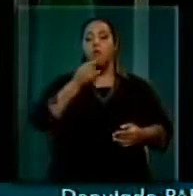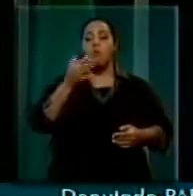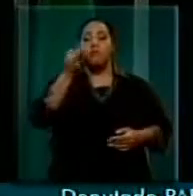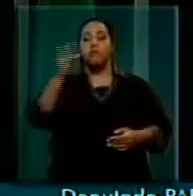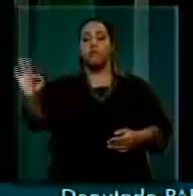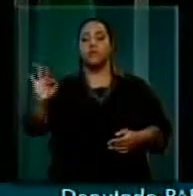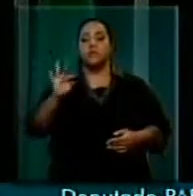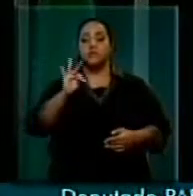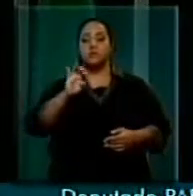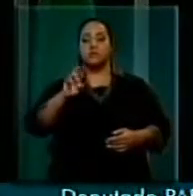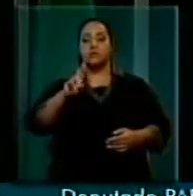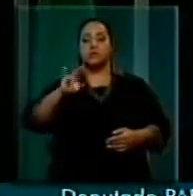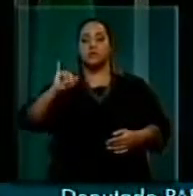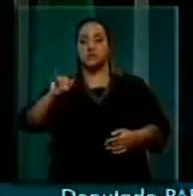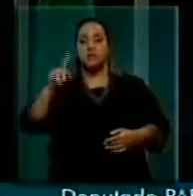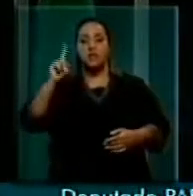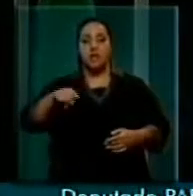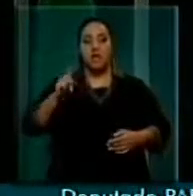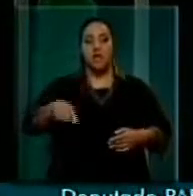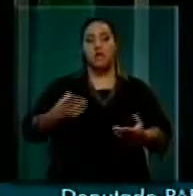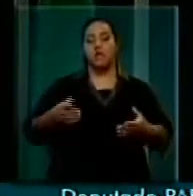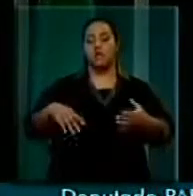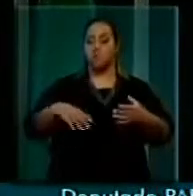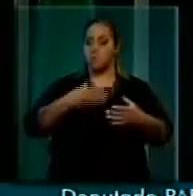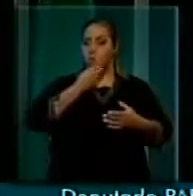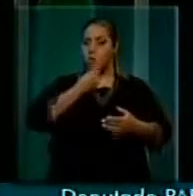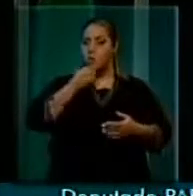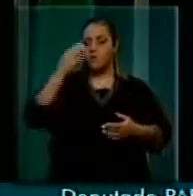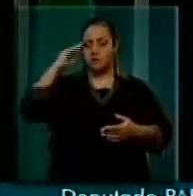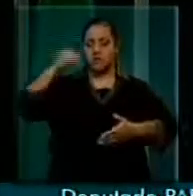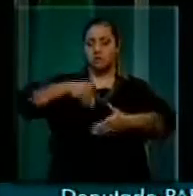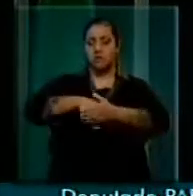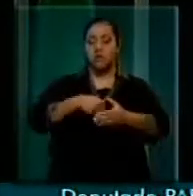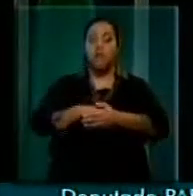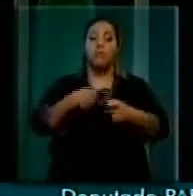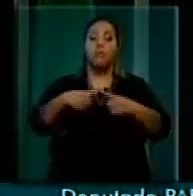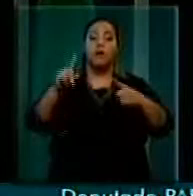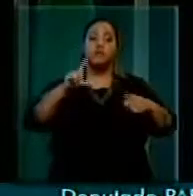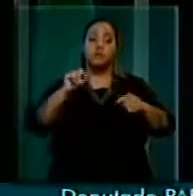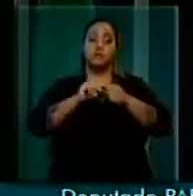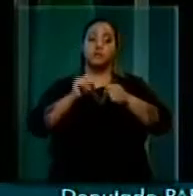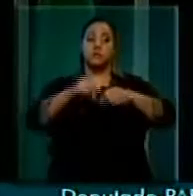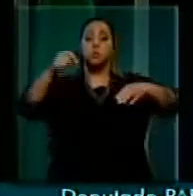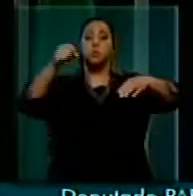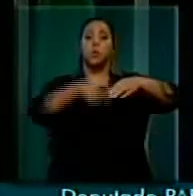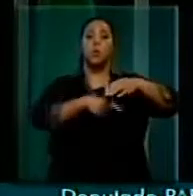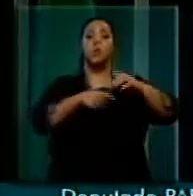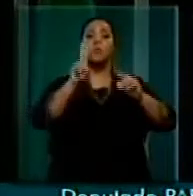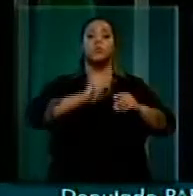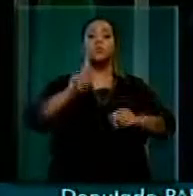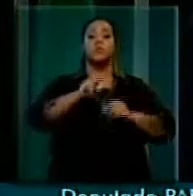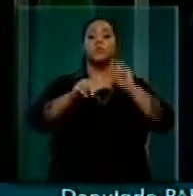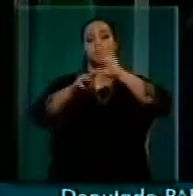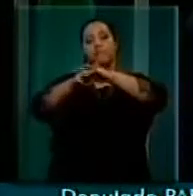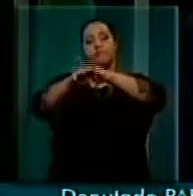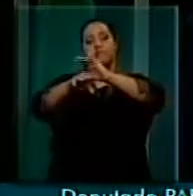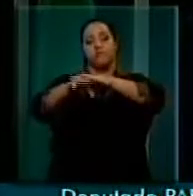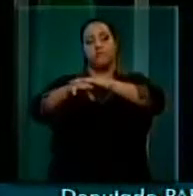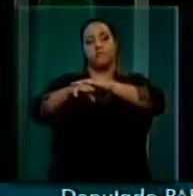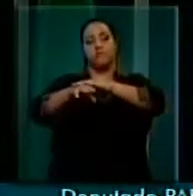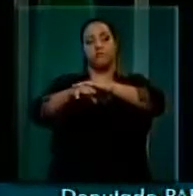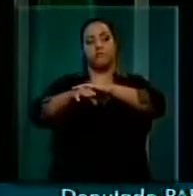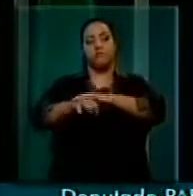Henry, que é um belo jogador de futebol, sem dúvida alguma, mas que fez aquele gol de modo ilegal e produziu o resultado,